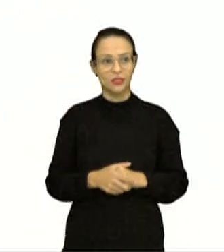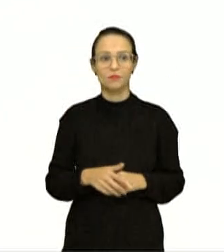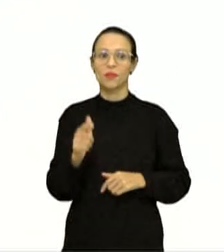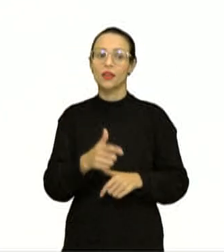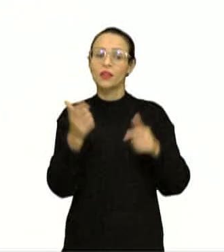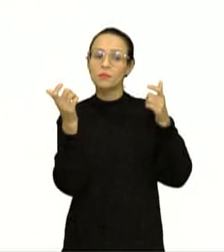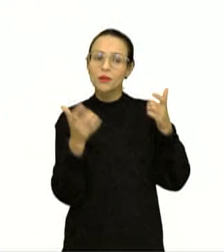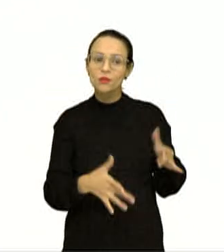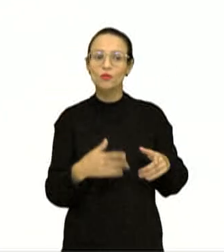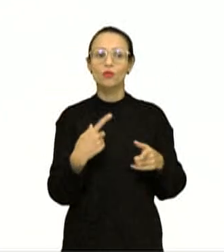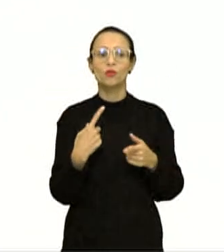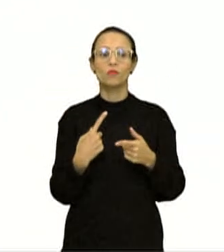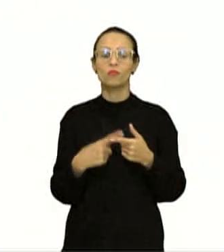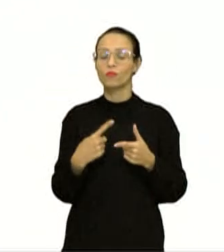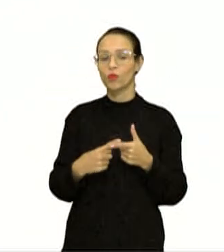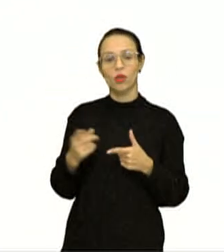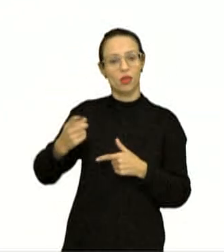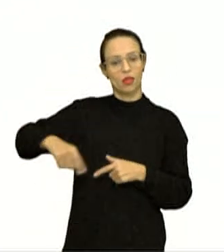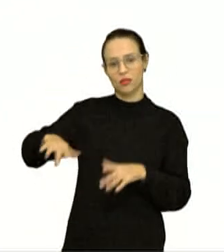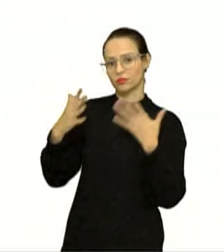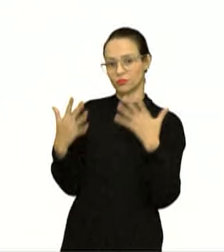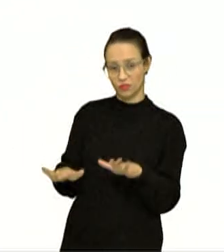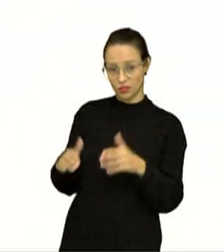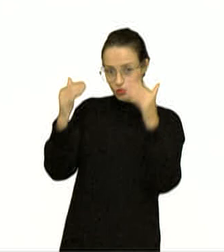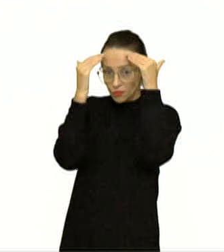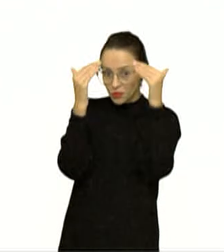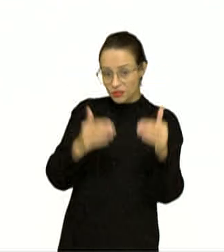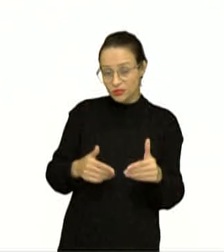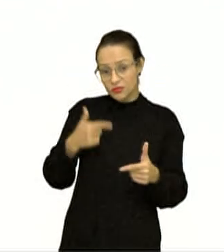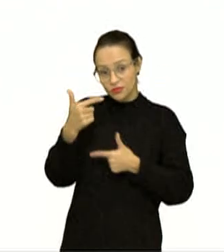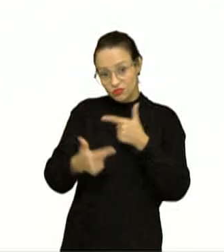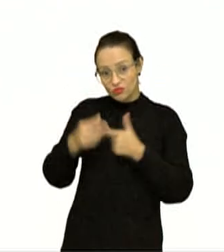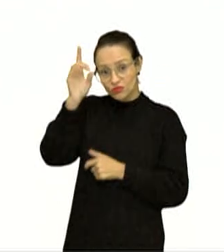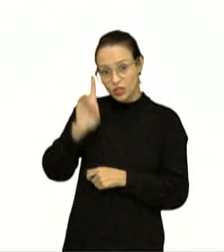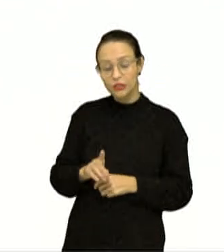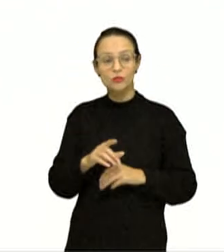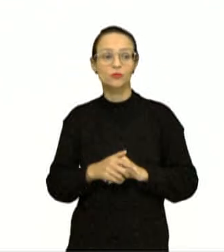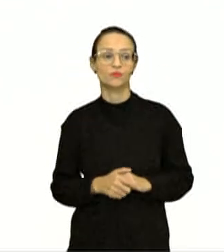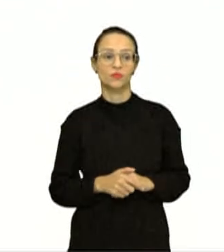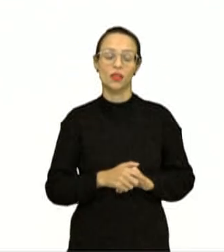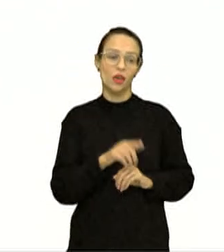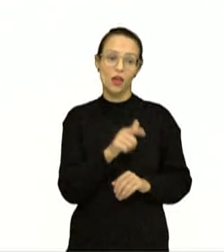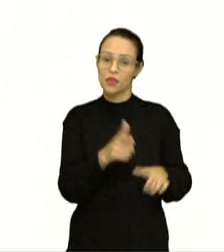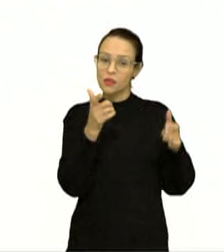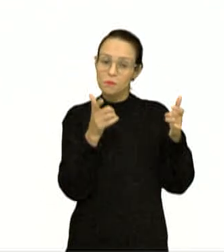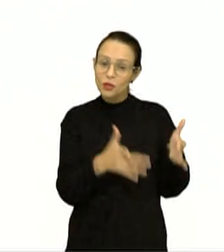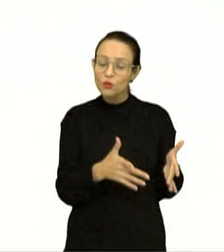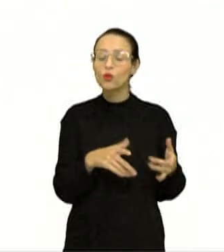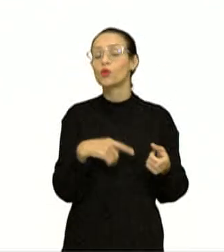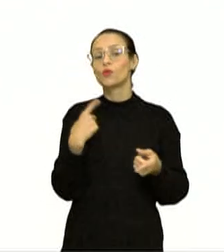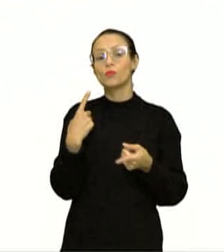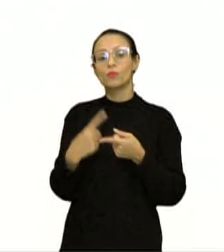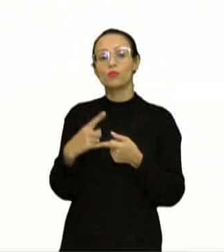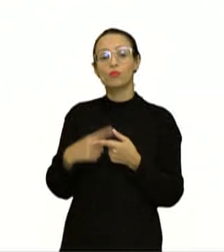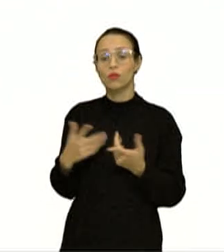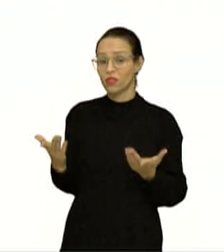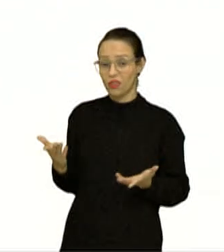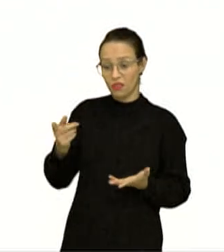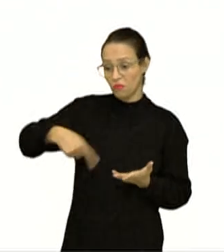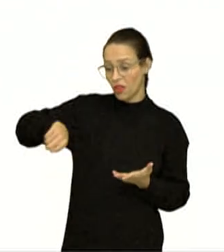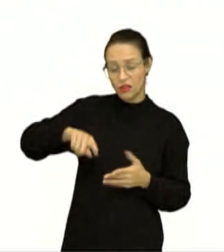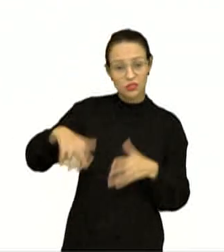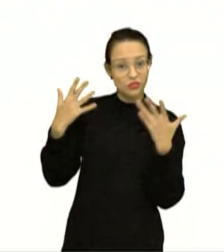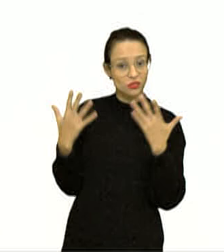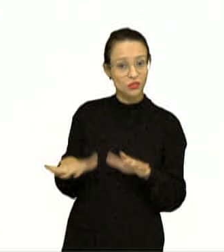abandonou a caravana já que não quiseram cumprir com seus direitos trabalhistas. Ele abandonou a caravana uma vez que não